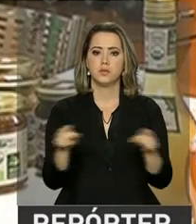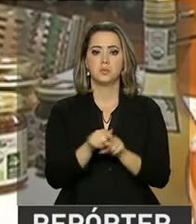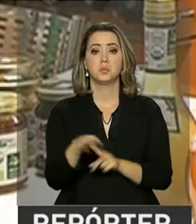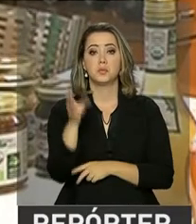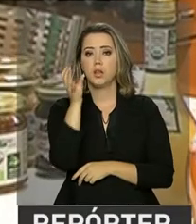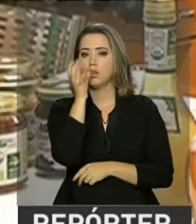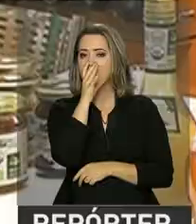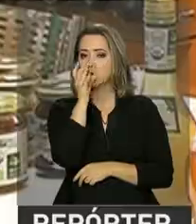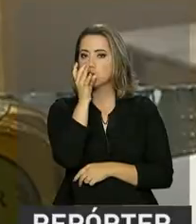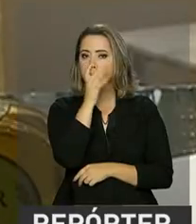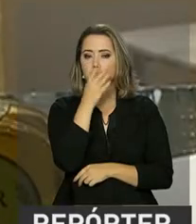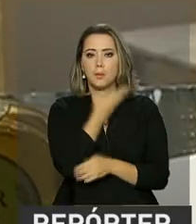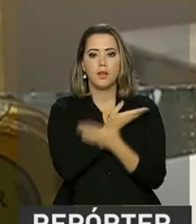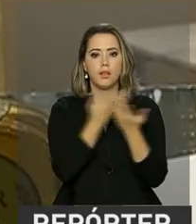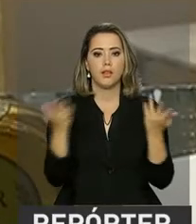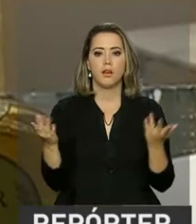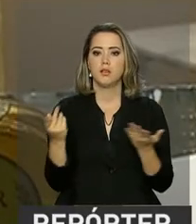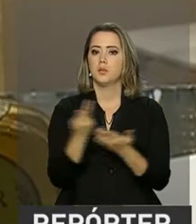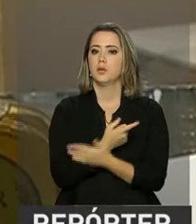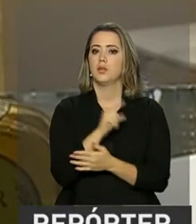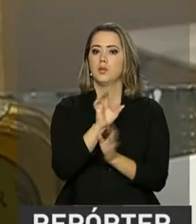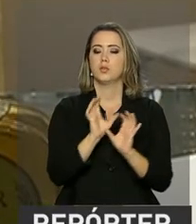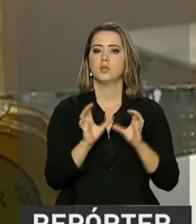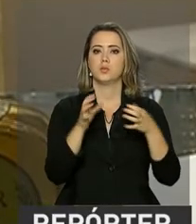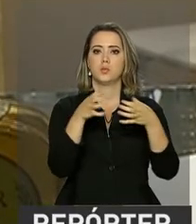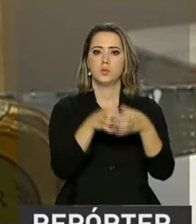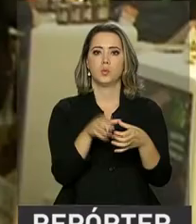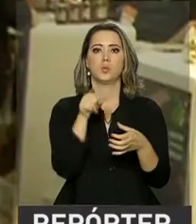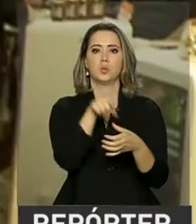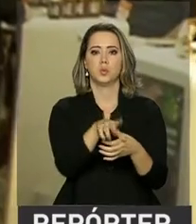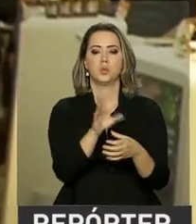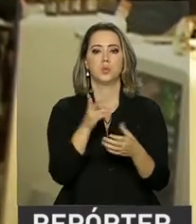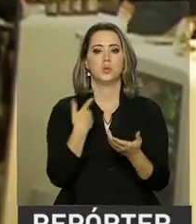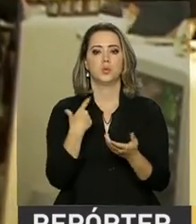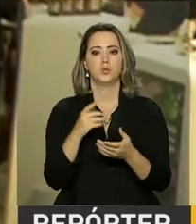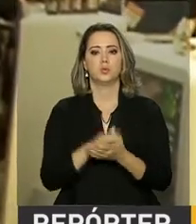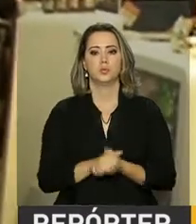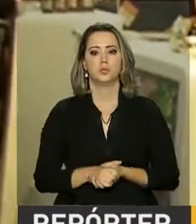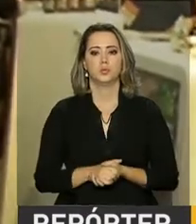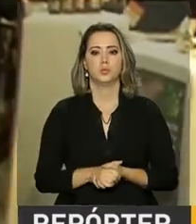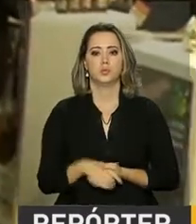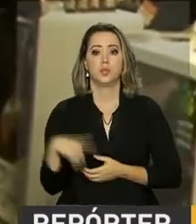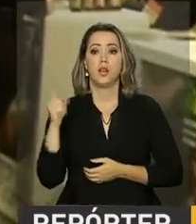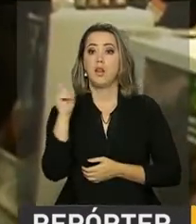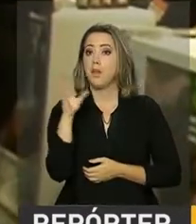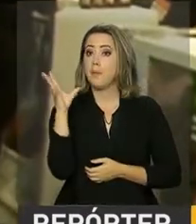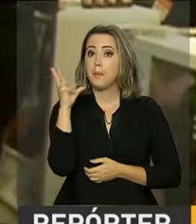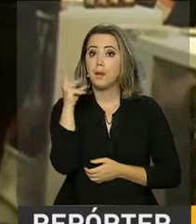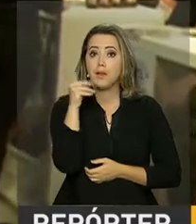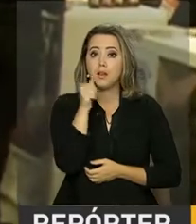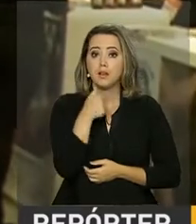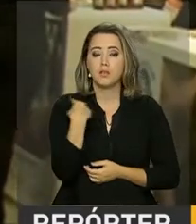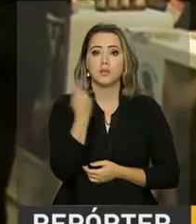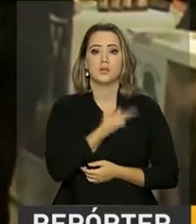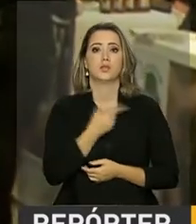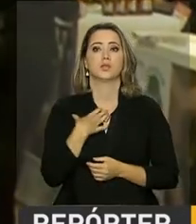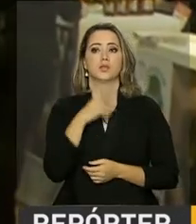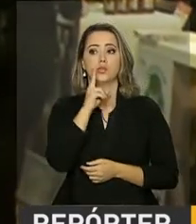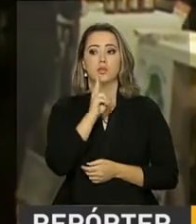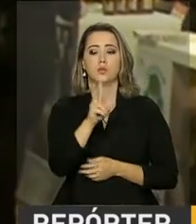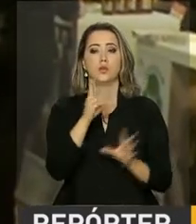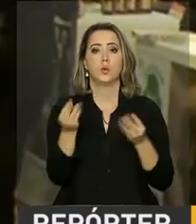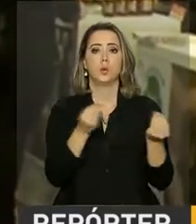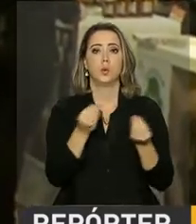encantou com os acessórios produzidos pela comunidade de Maria Azélia. É belíssimo, né? E a gente ficou interessado pelo tipo de material.